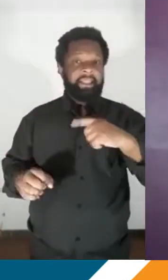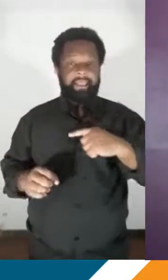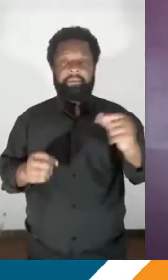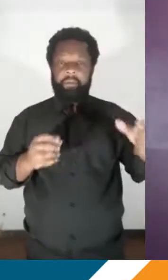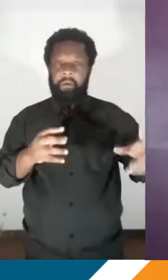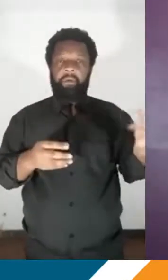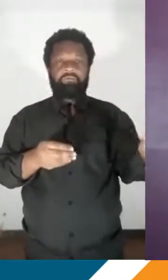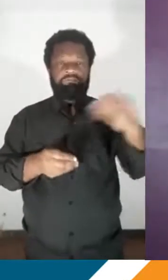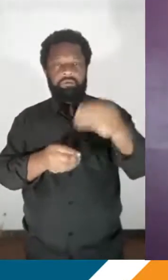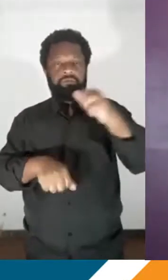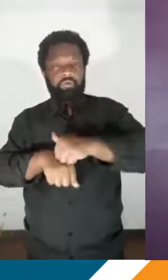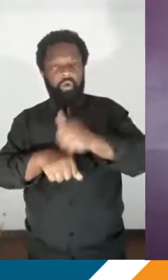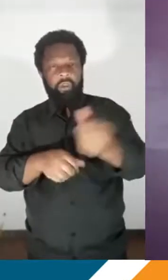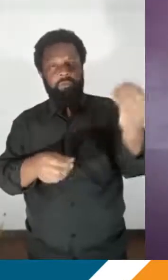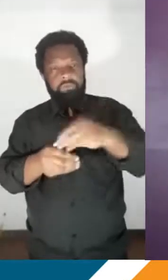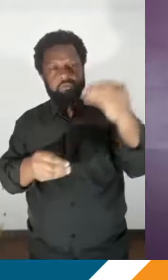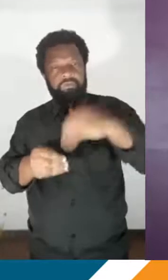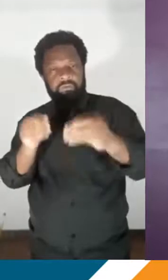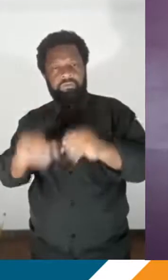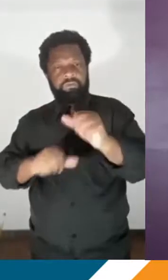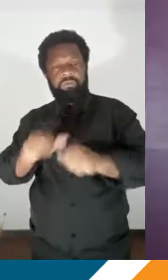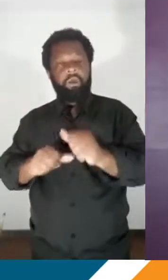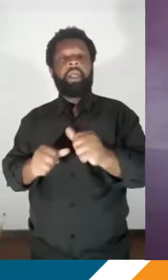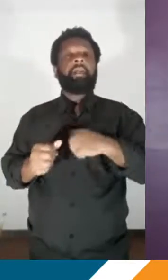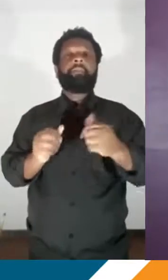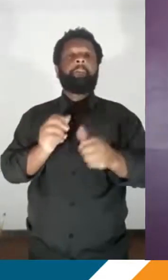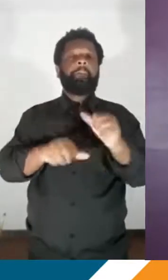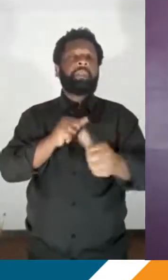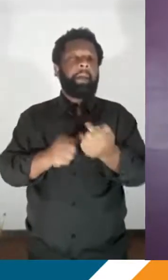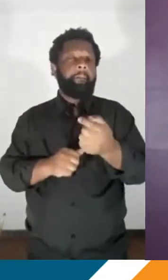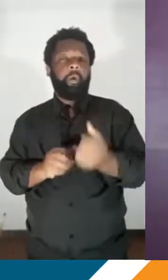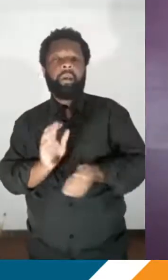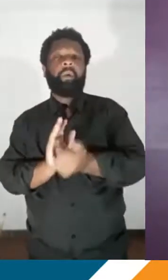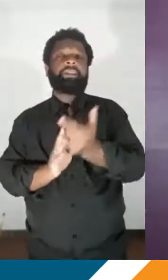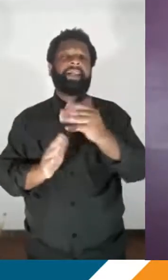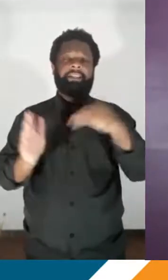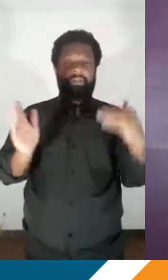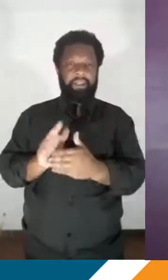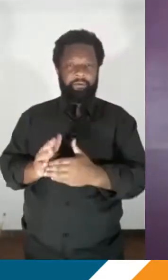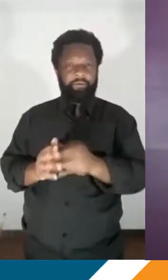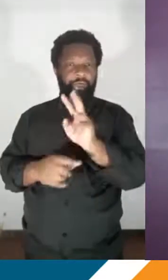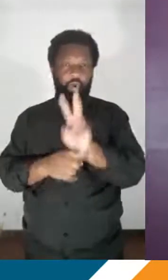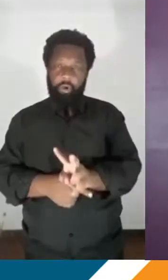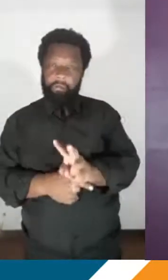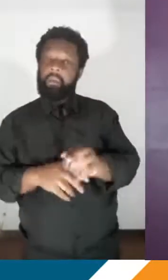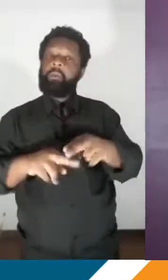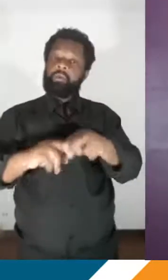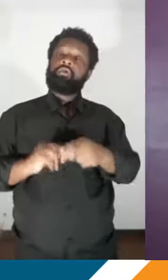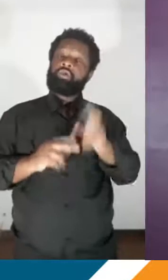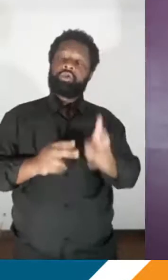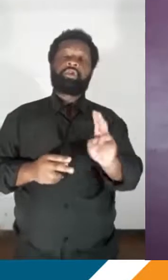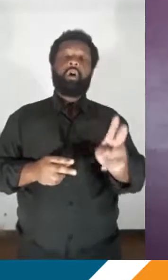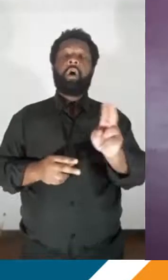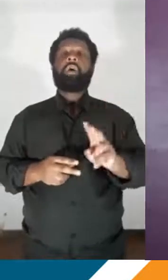for sólido, a adição desse sólido varia muito pouco a quantidade total do volume da solução. Então, por